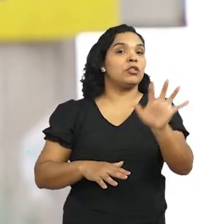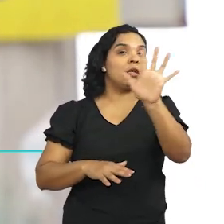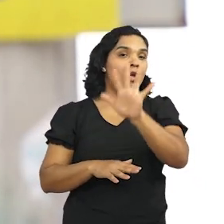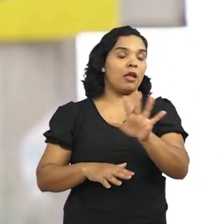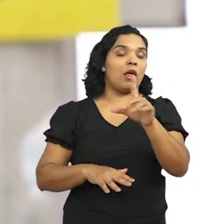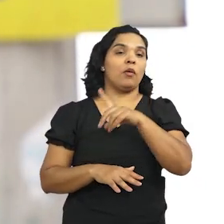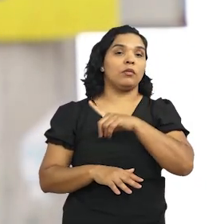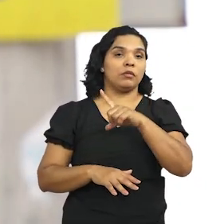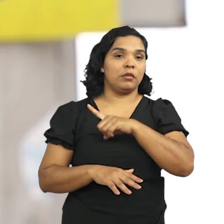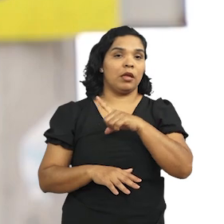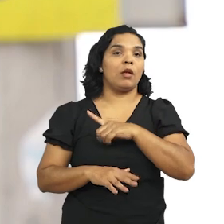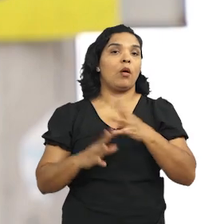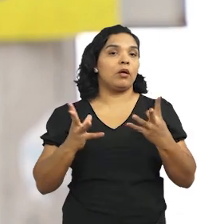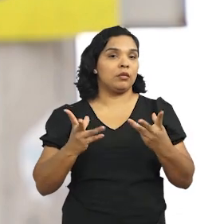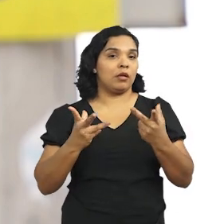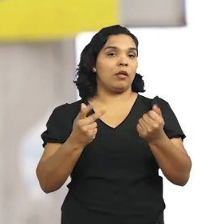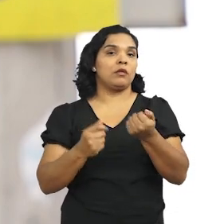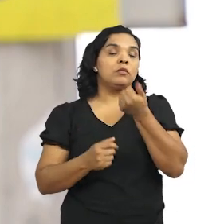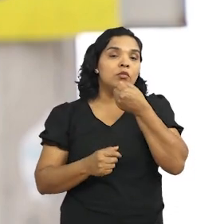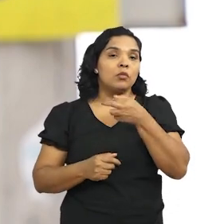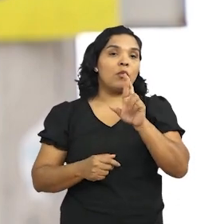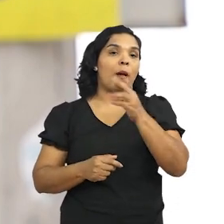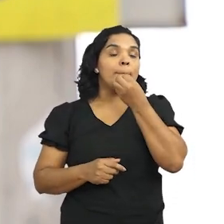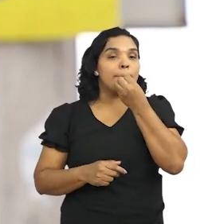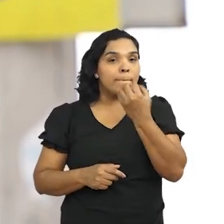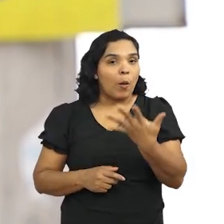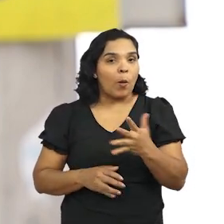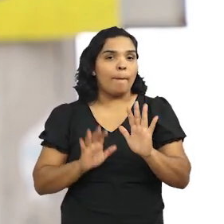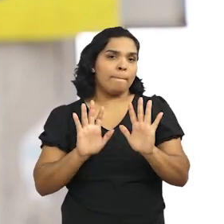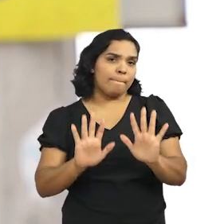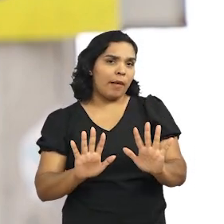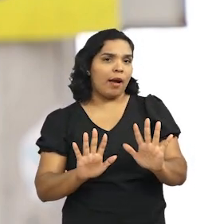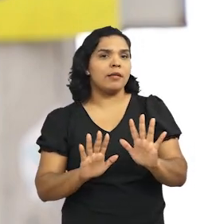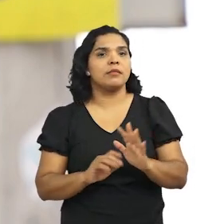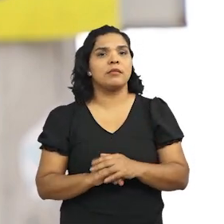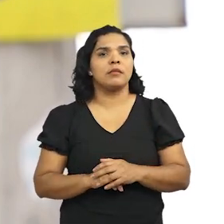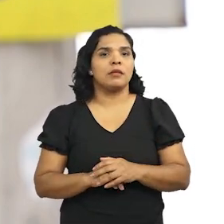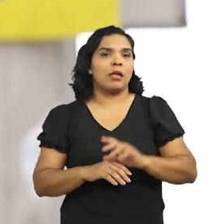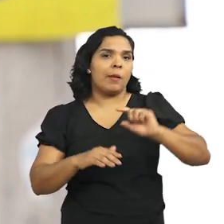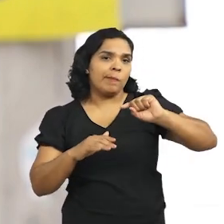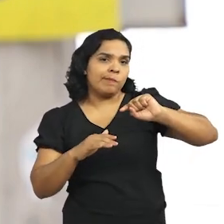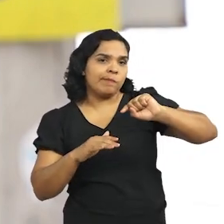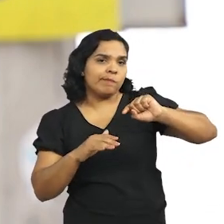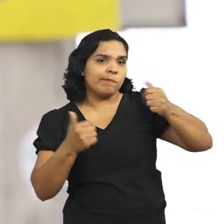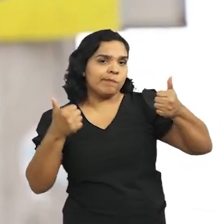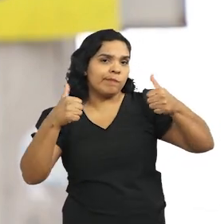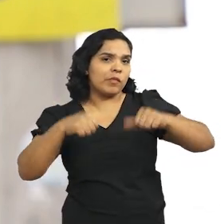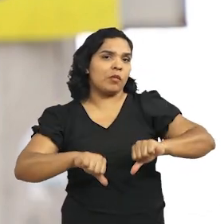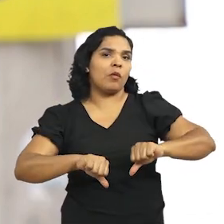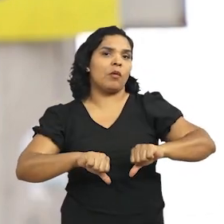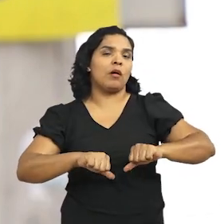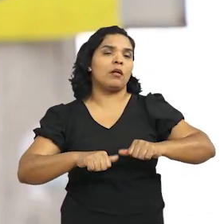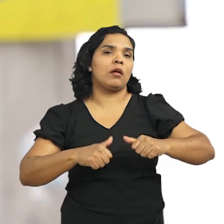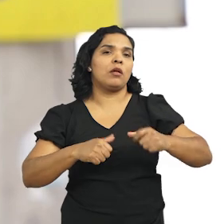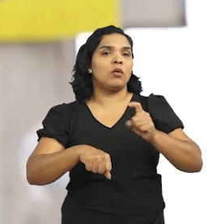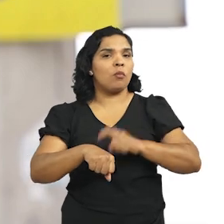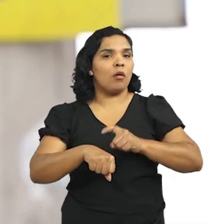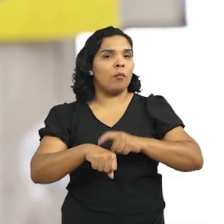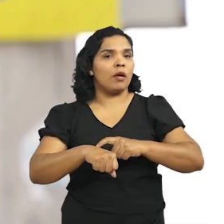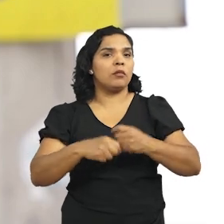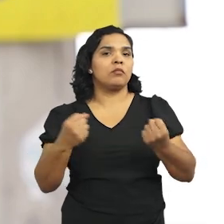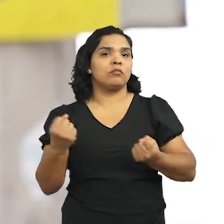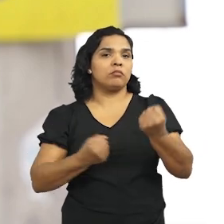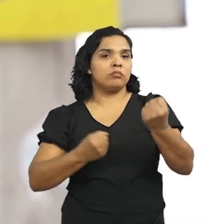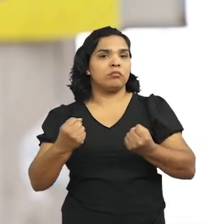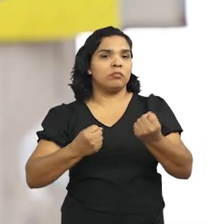Fortaleza, em geral, tem uma situação de qualidade do ar boa, mas que se torna mais aguda nos momentos de elevado